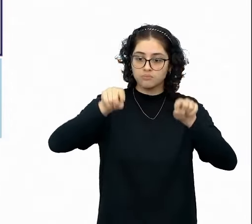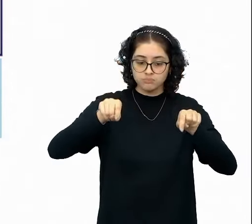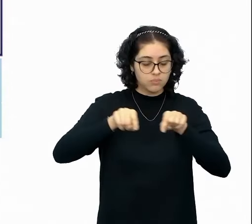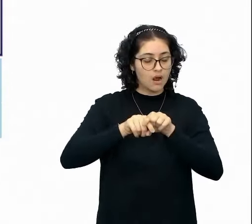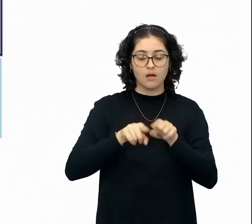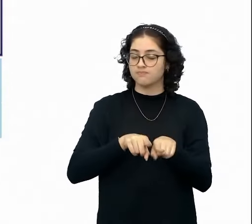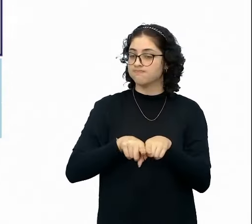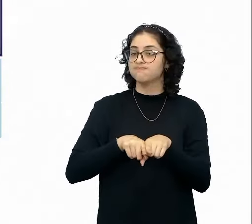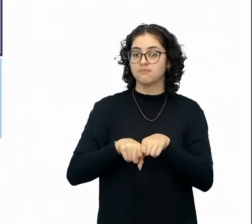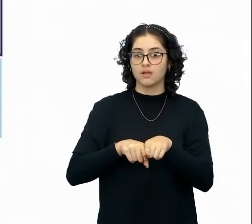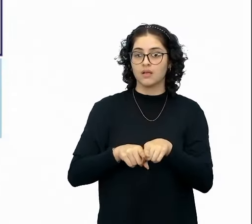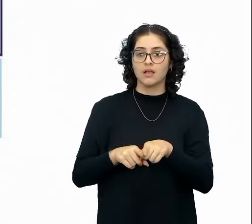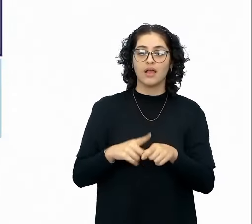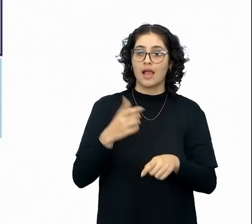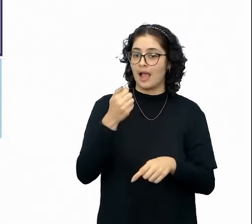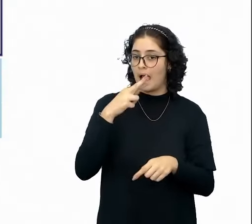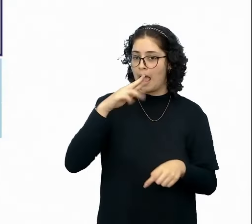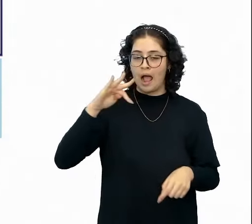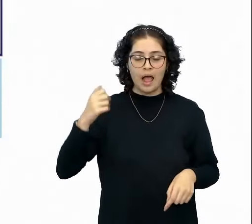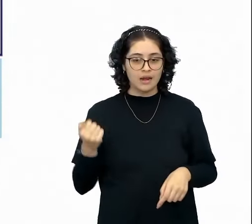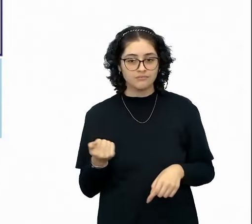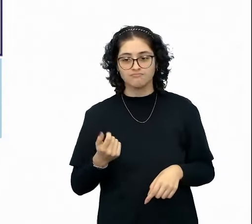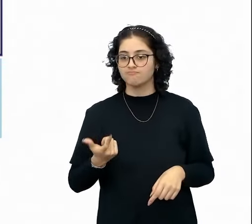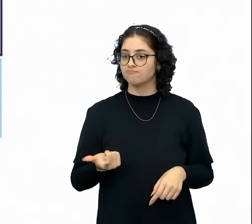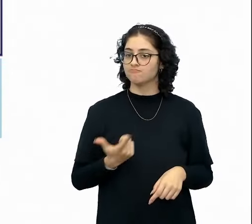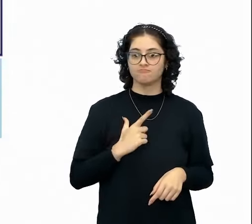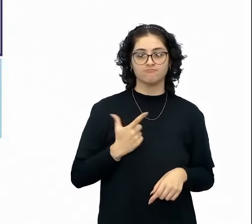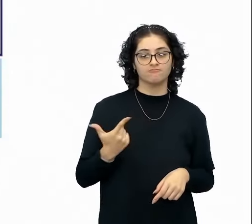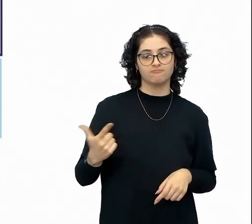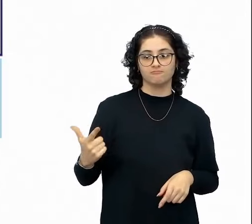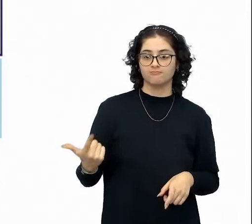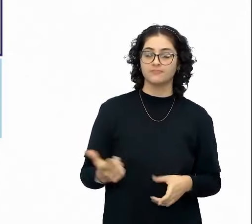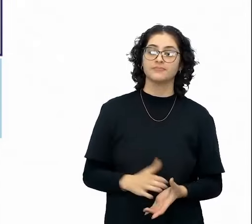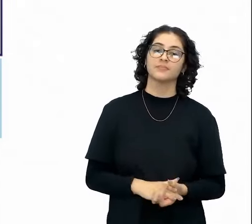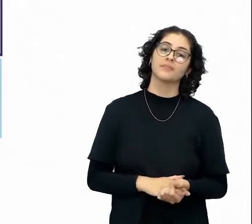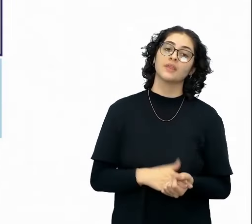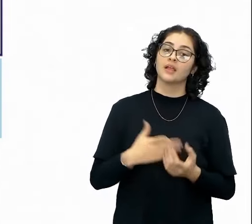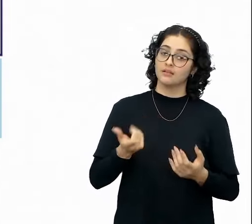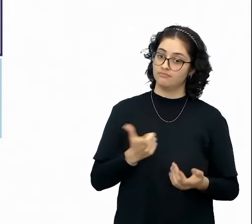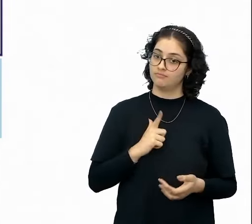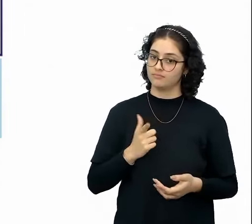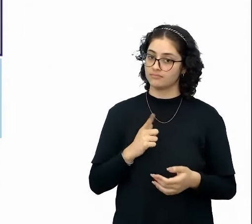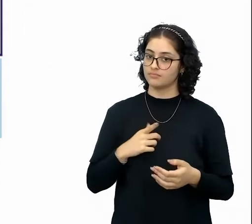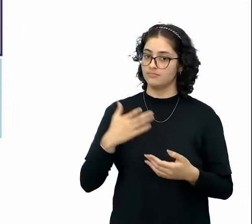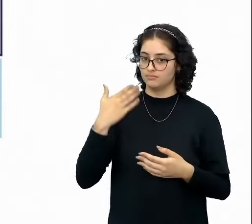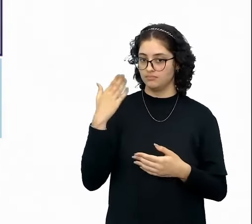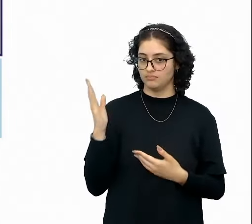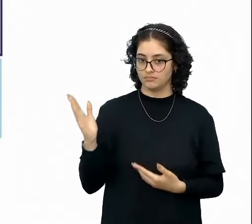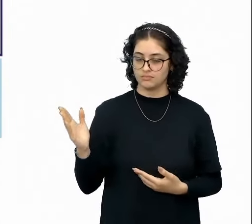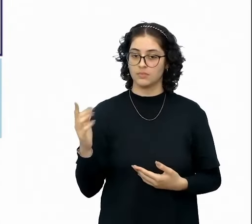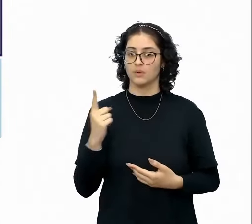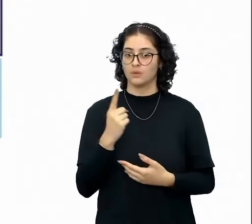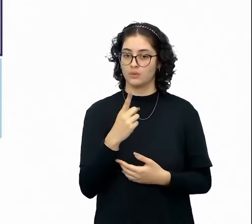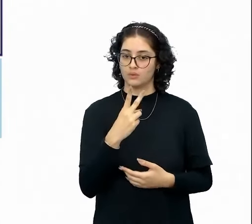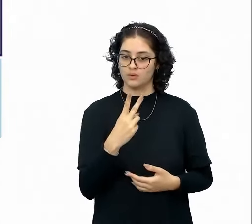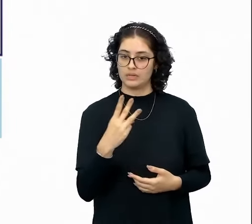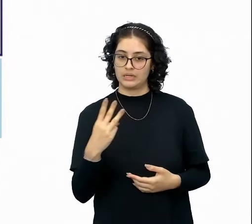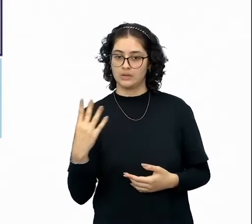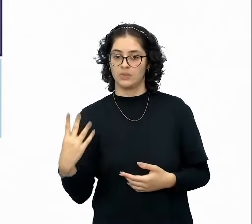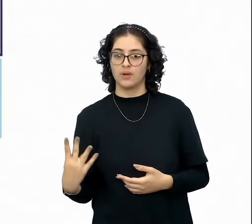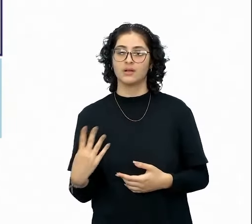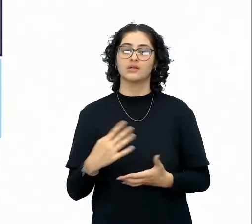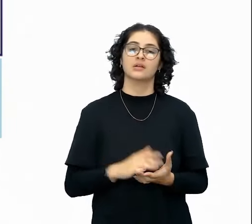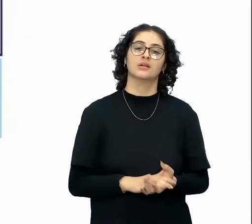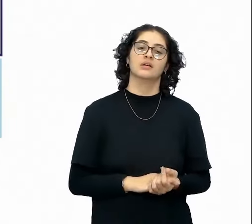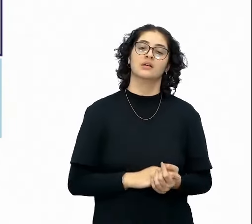ocorre com a área, tá? Então, aqui a gente tem a sequência 1, 2, 3 e 4 no